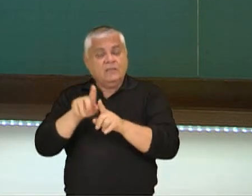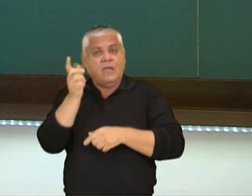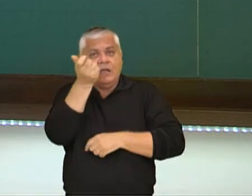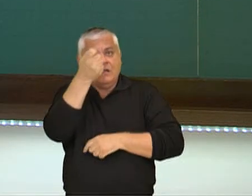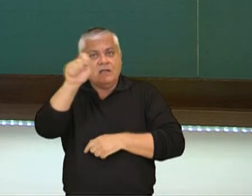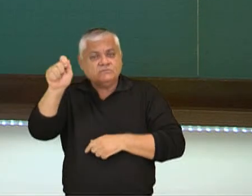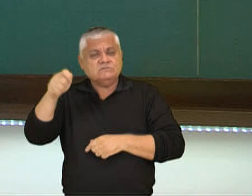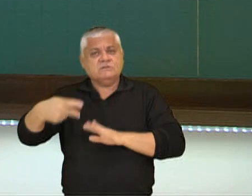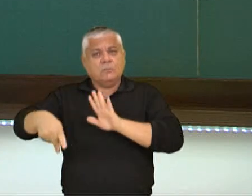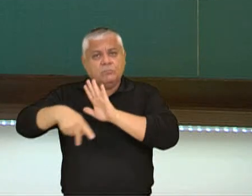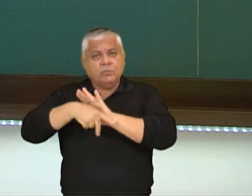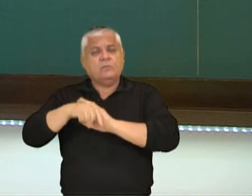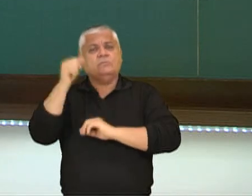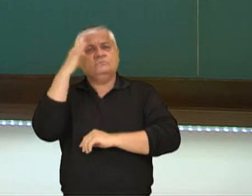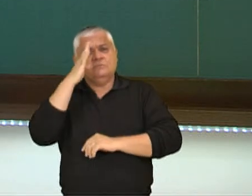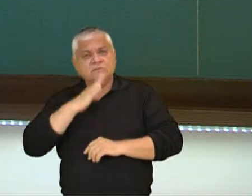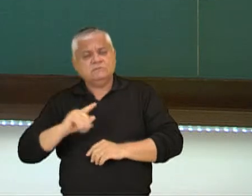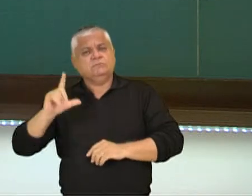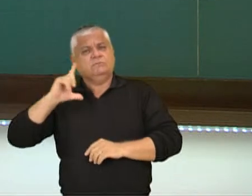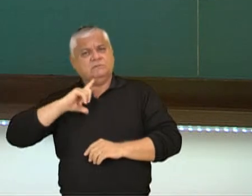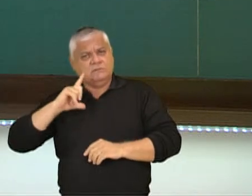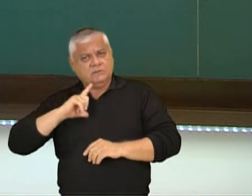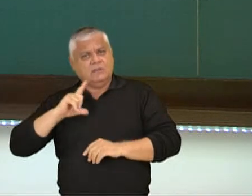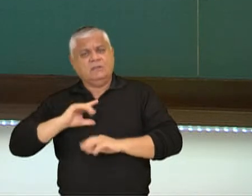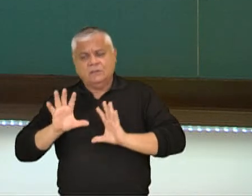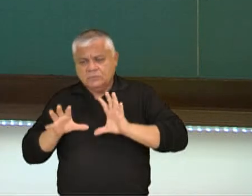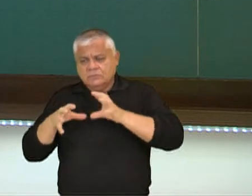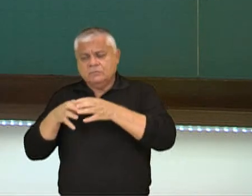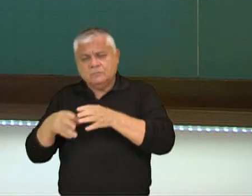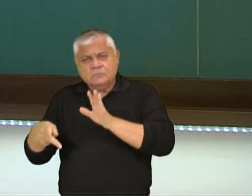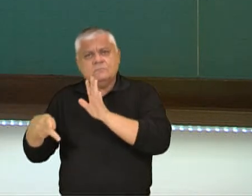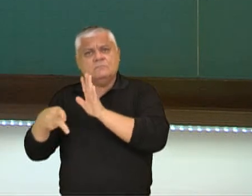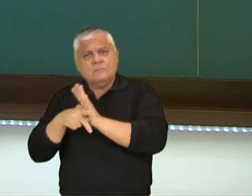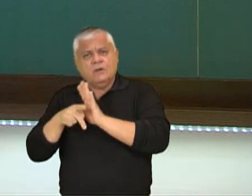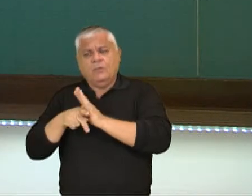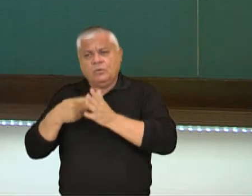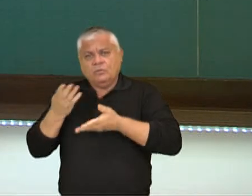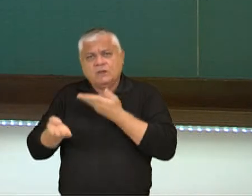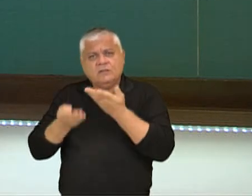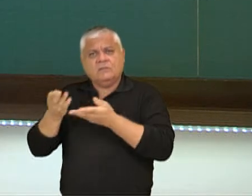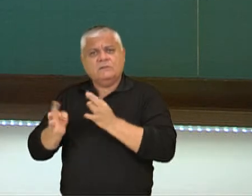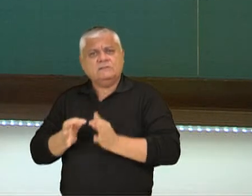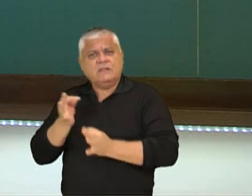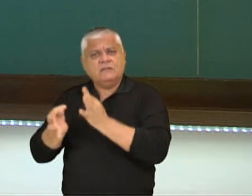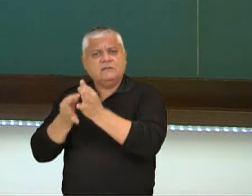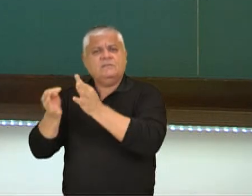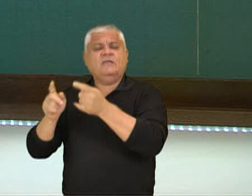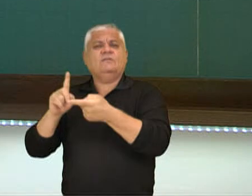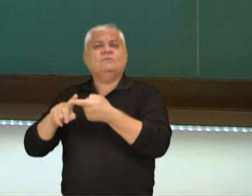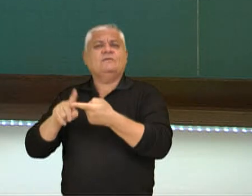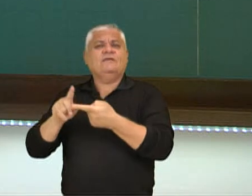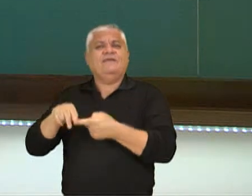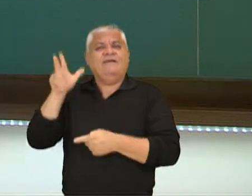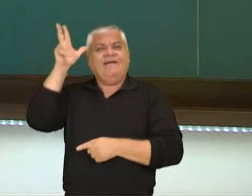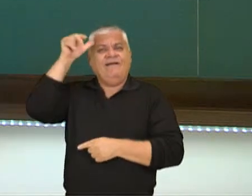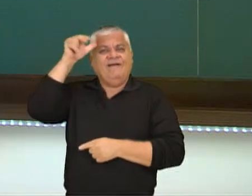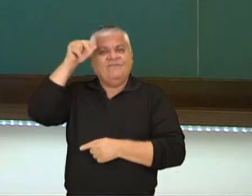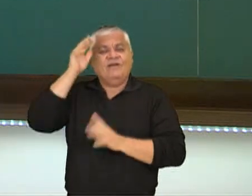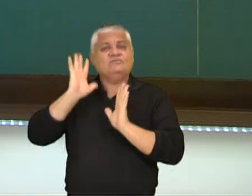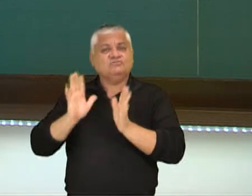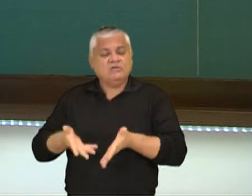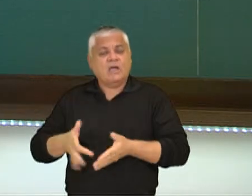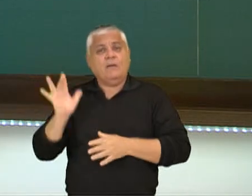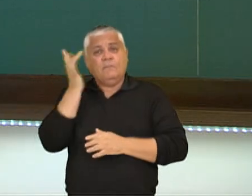já no Brasil, em todas as unidades federativas já tem, já há pessoas